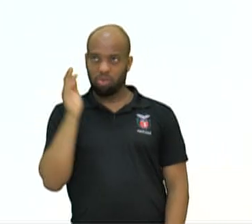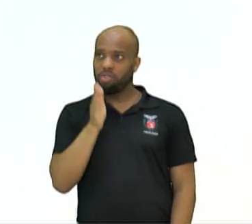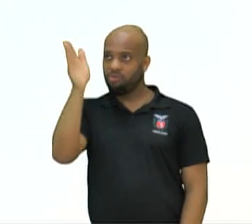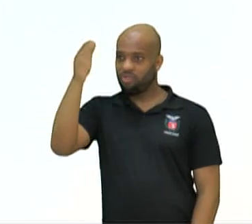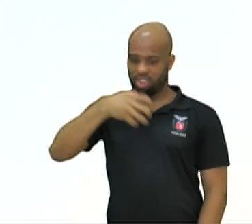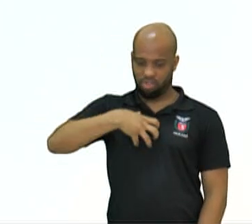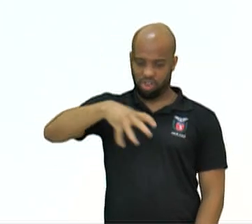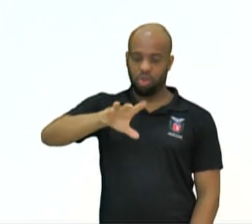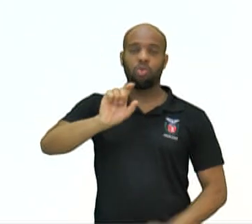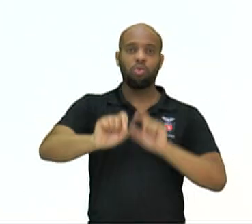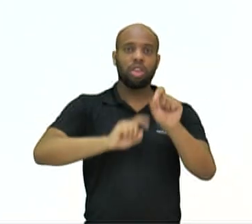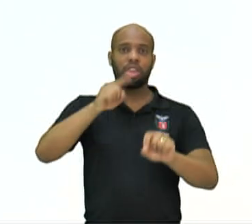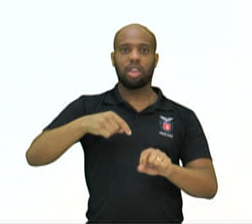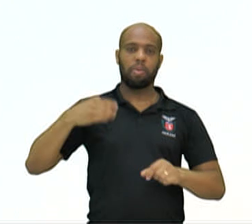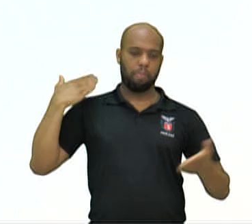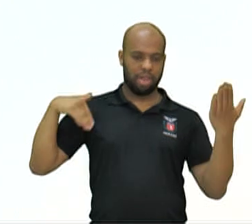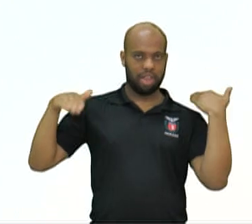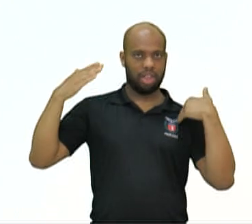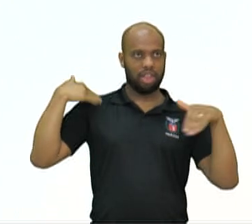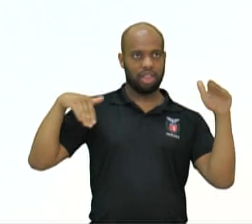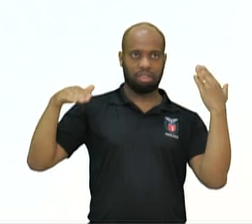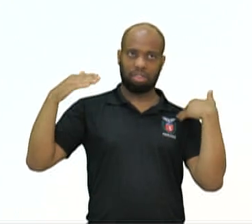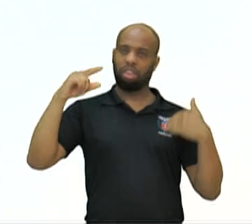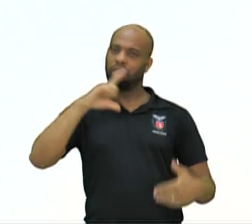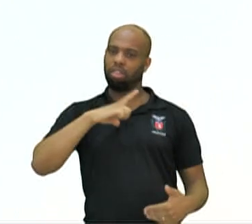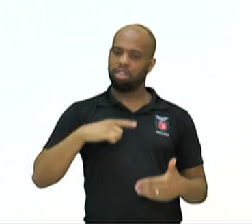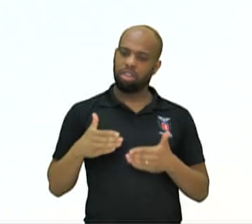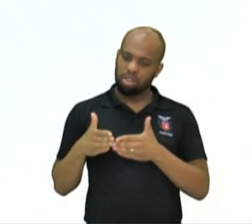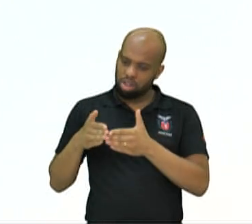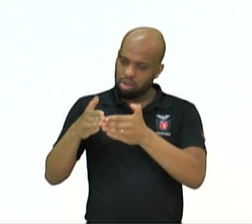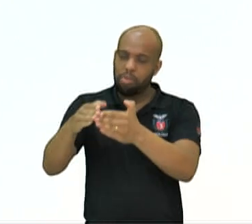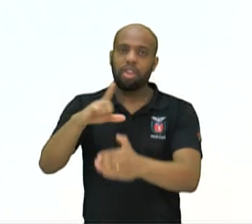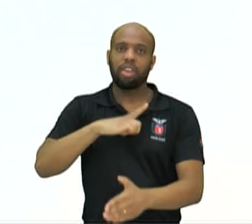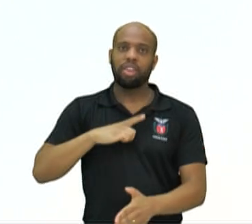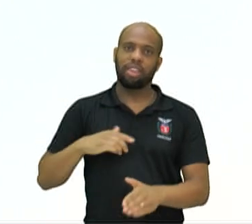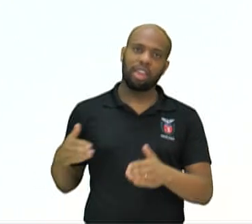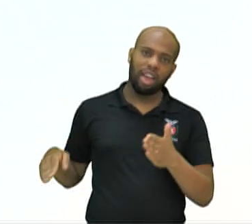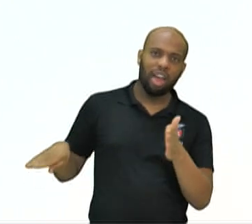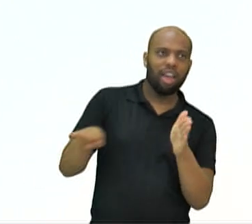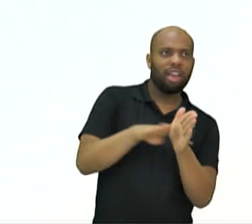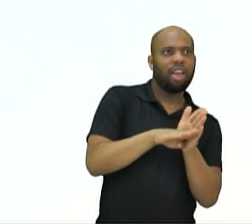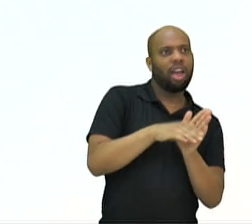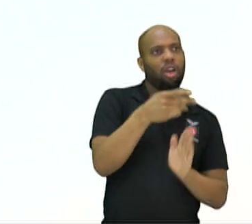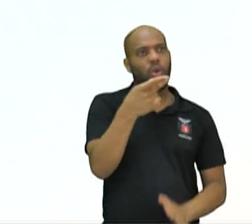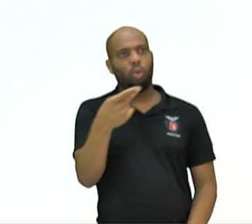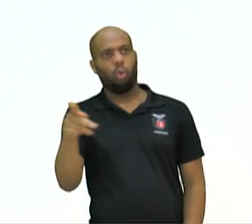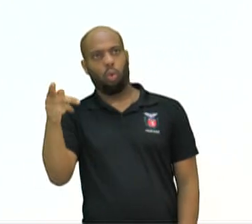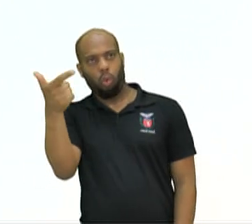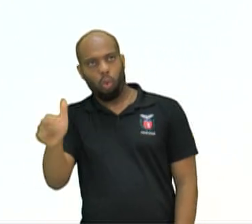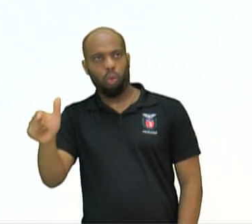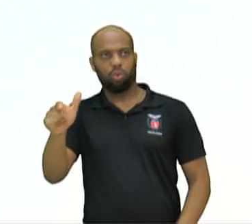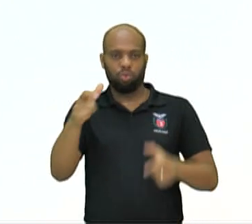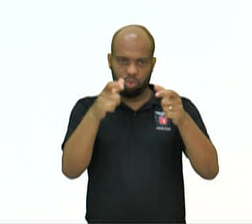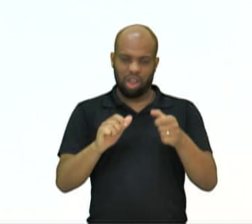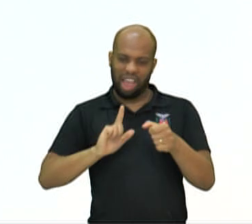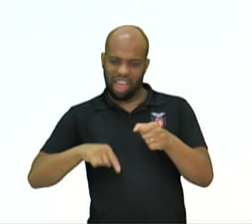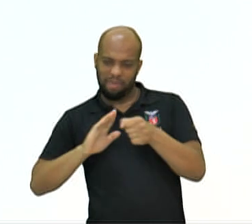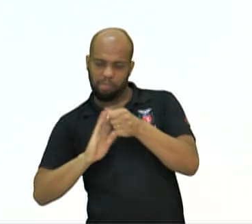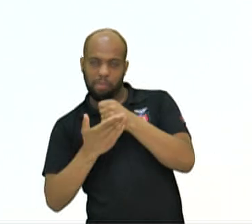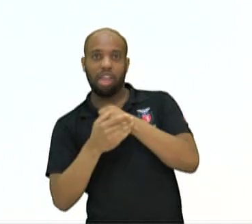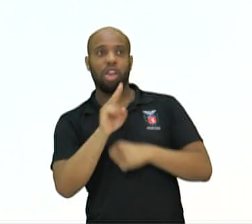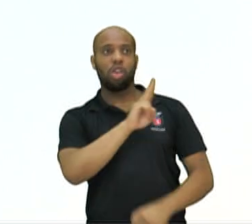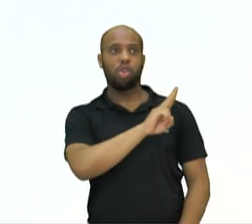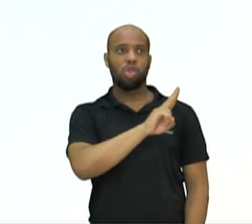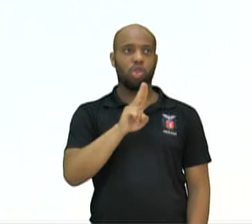Salvador é o passeio de escuna, que vai até Itaparica, um pequeno